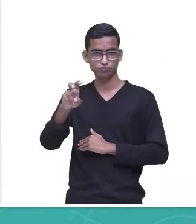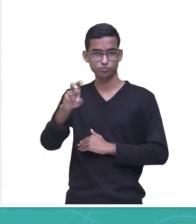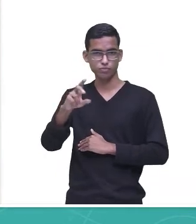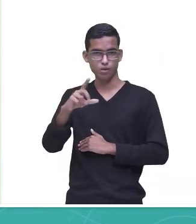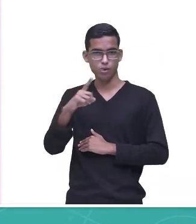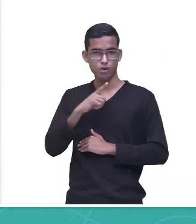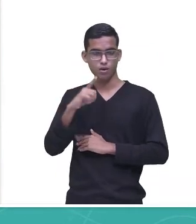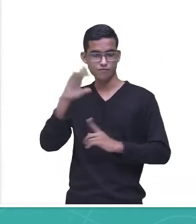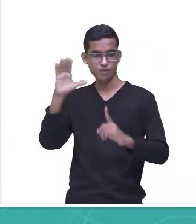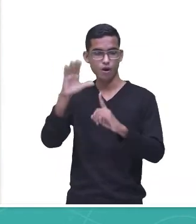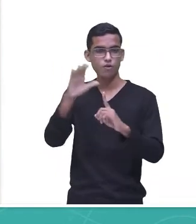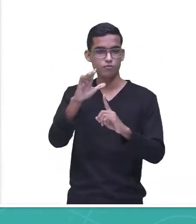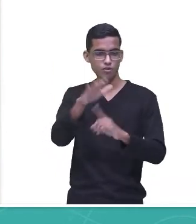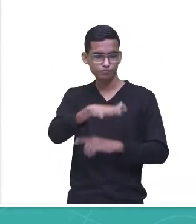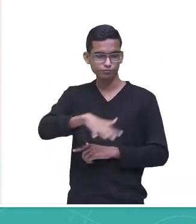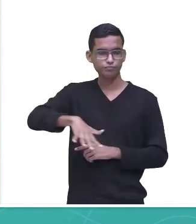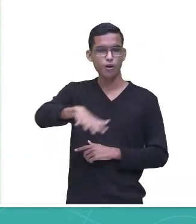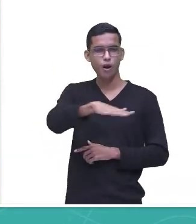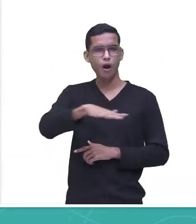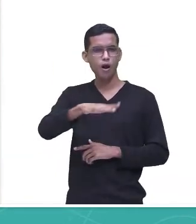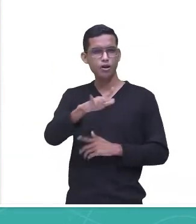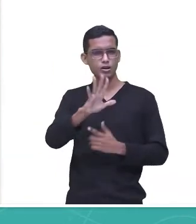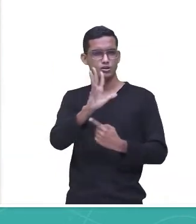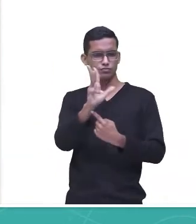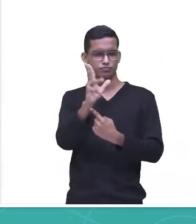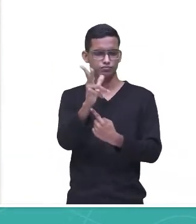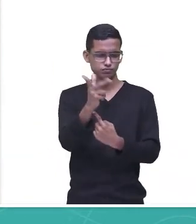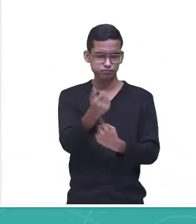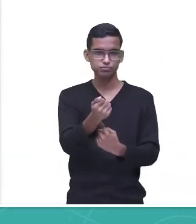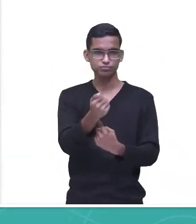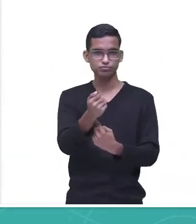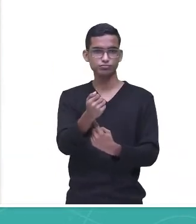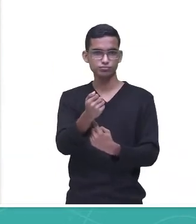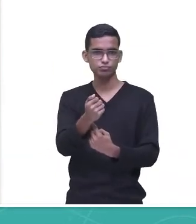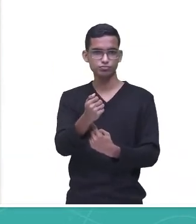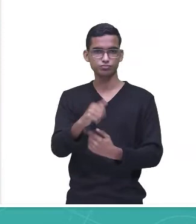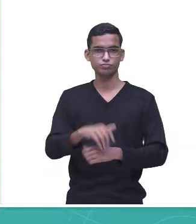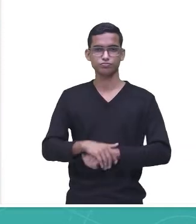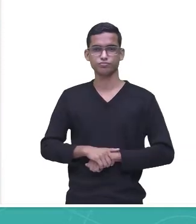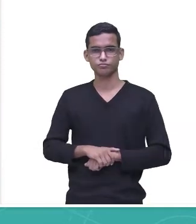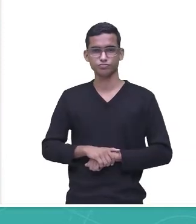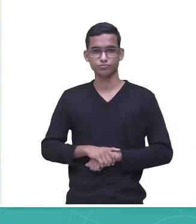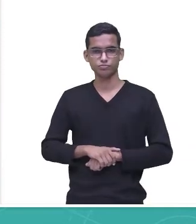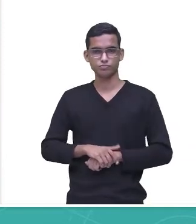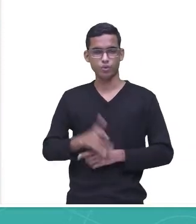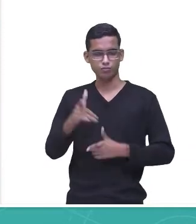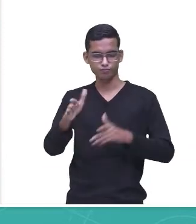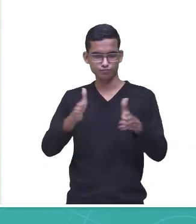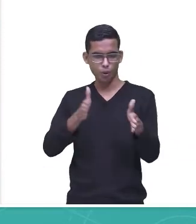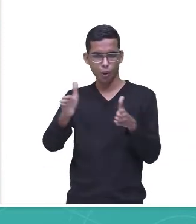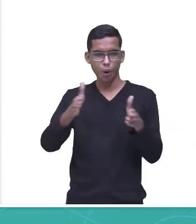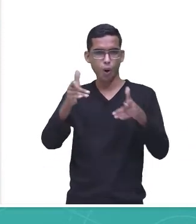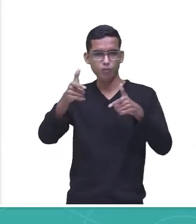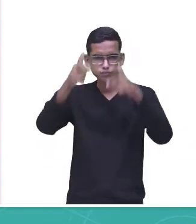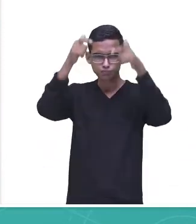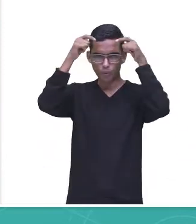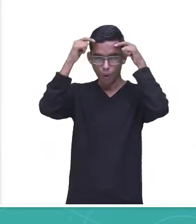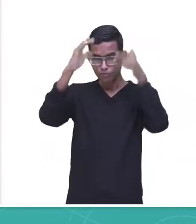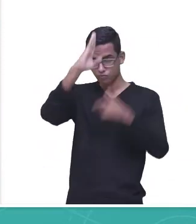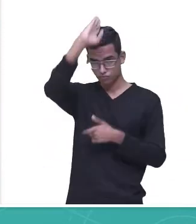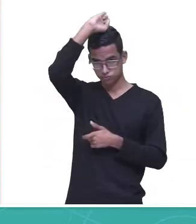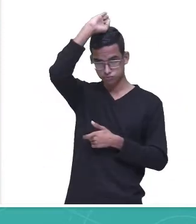manifestações artísticas. Vocês sabem que durante o Império Romano, o cristianismo ele foi intitulado